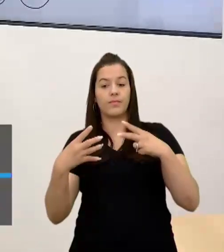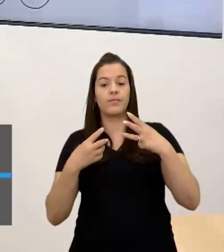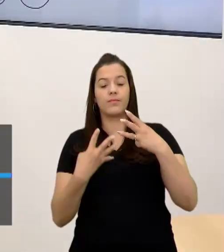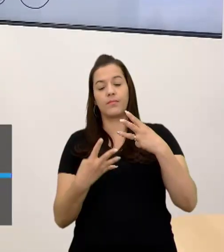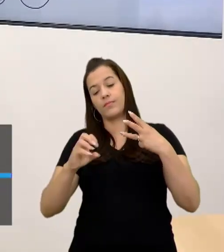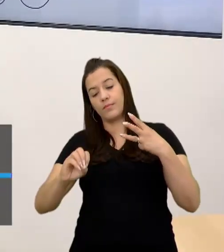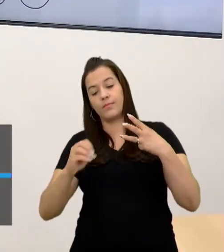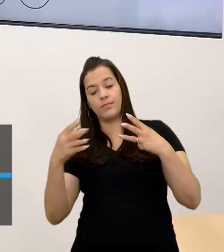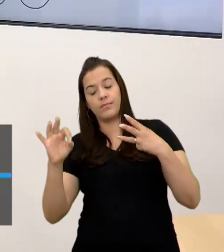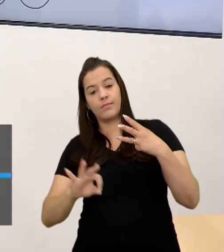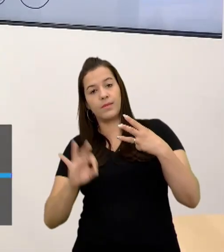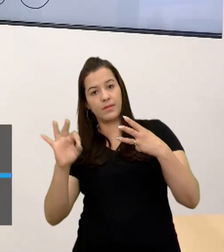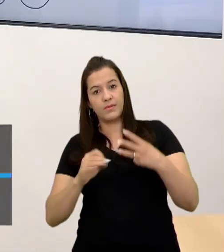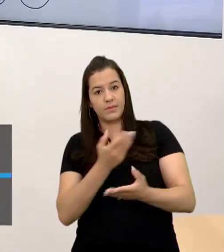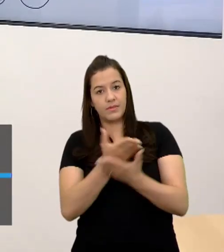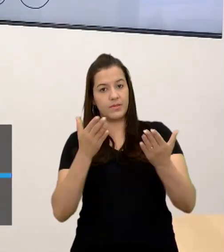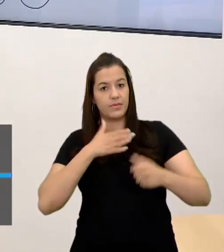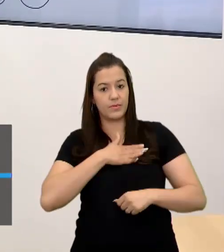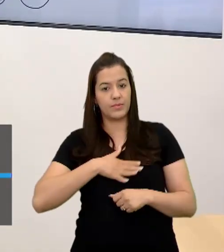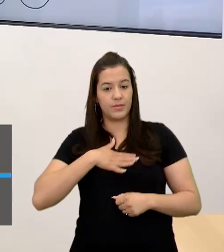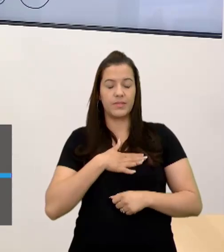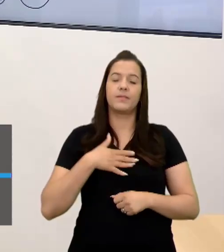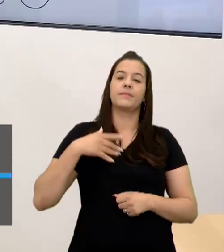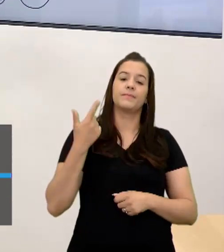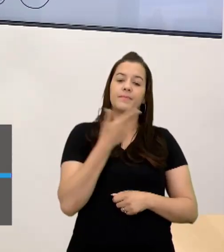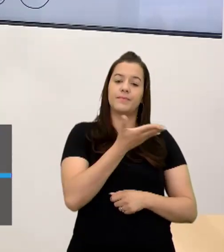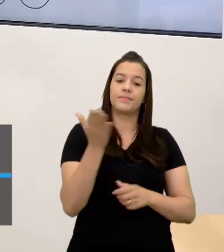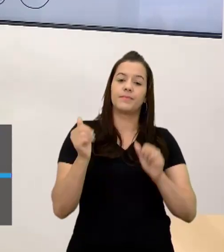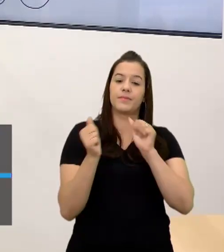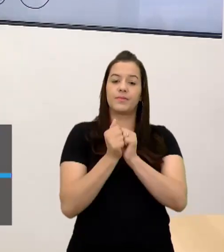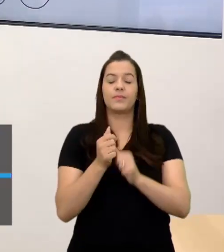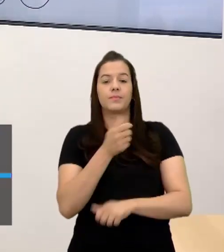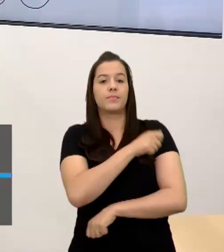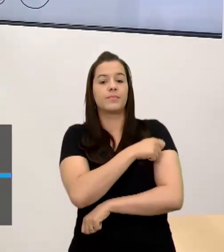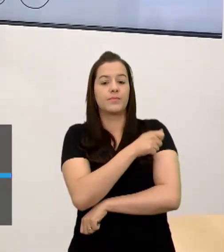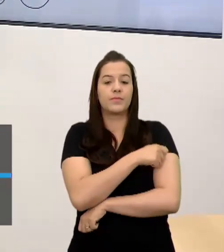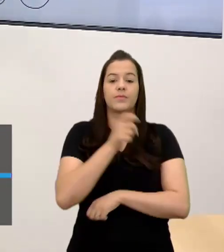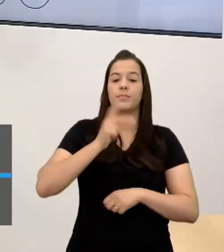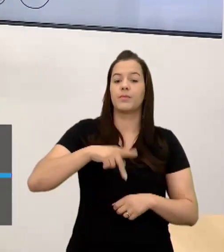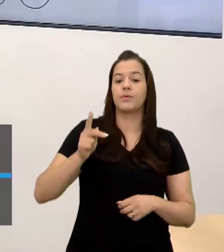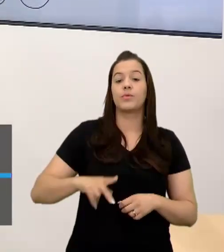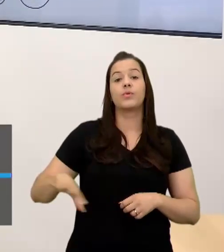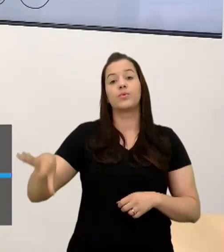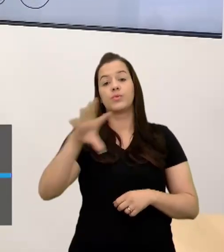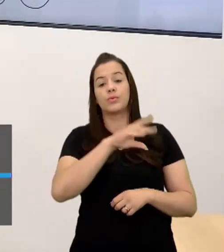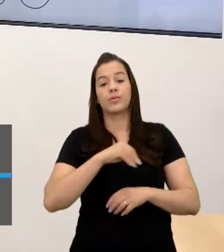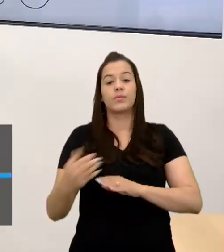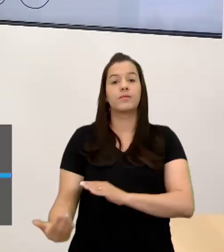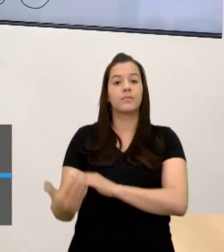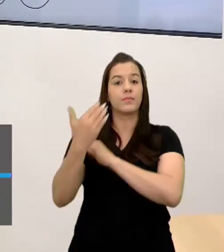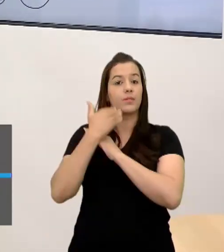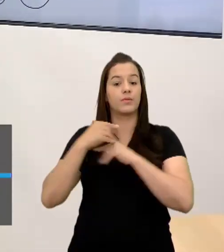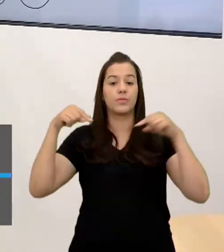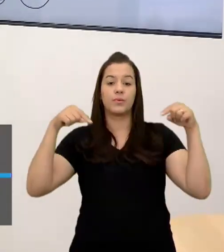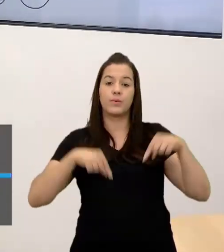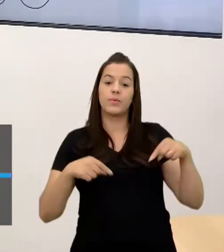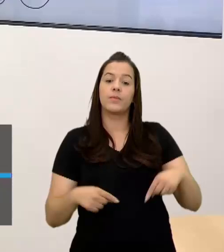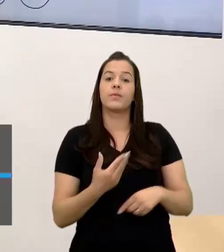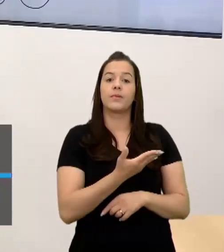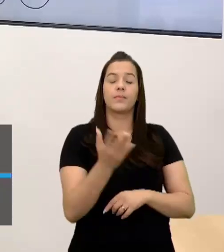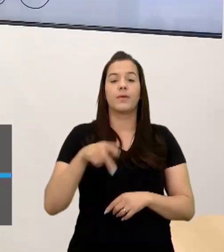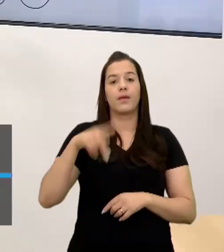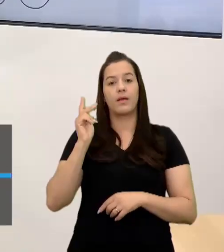bastante coisa, né? Curti bastante estar com vocês, pessoal, professores, alunos, a produção que me ajudou bastantão, a Karen que tá